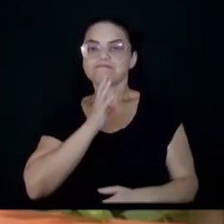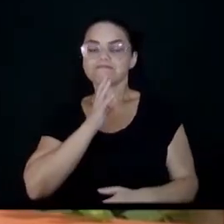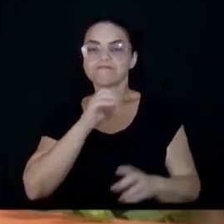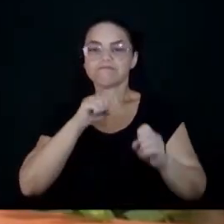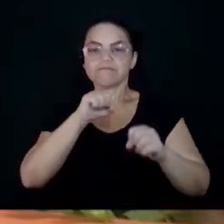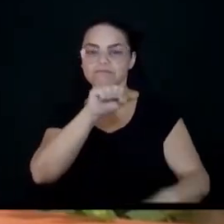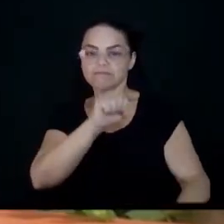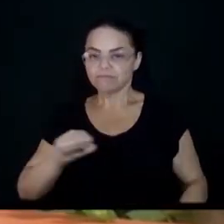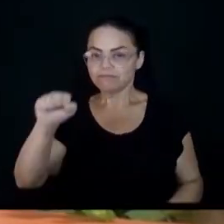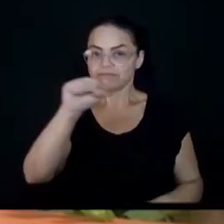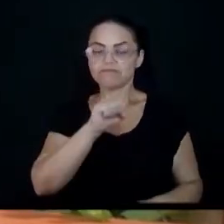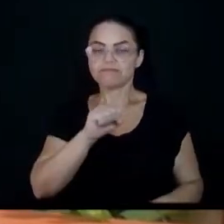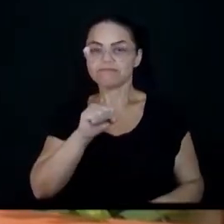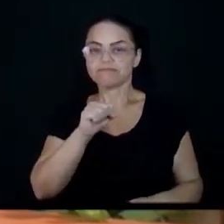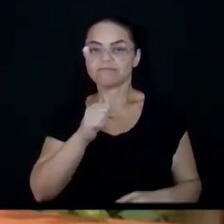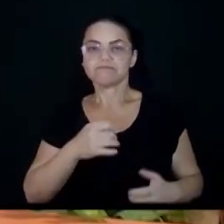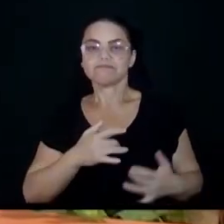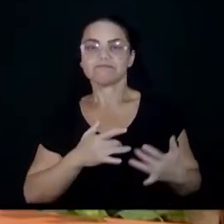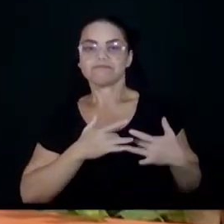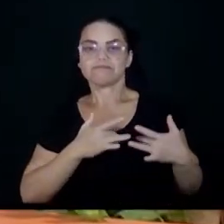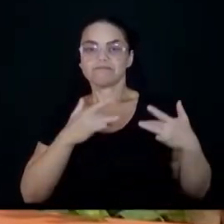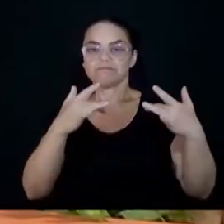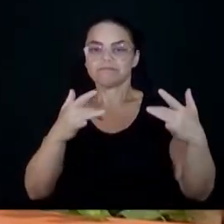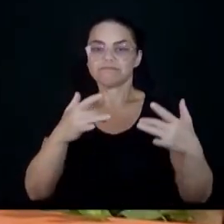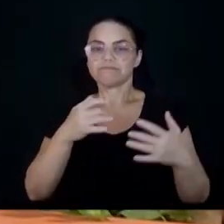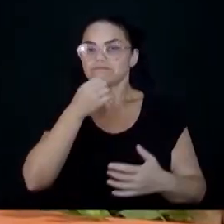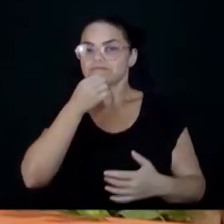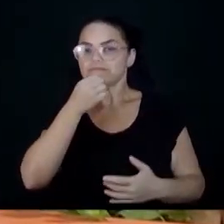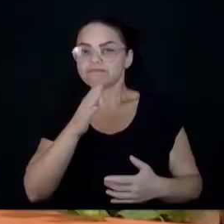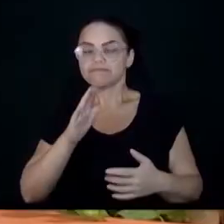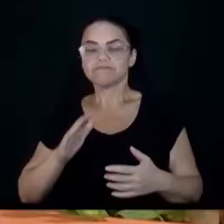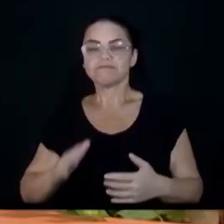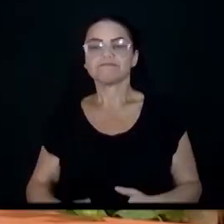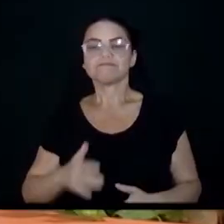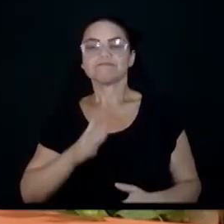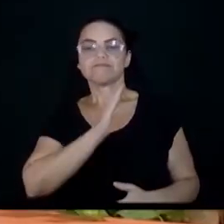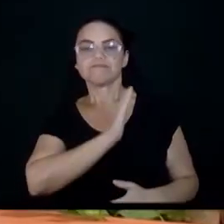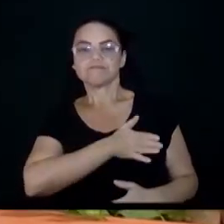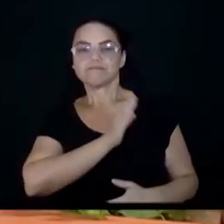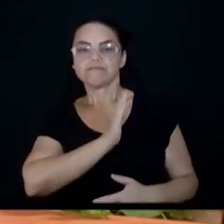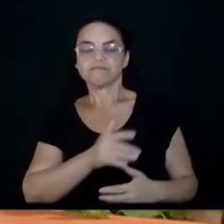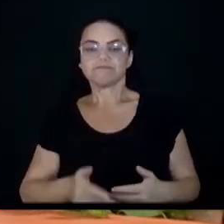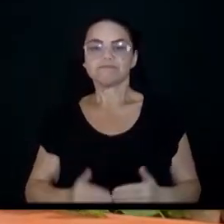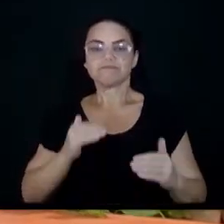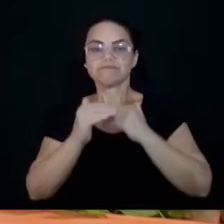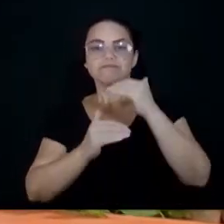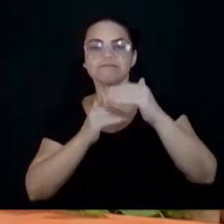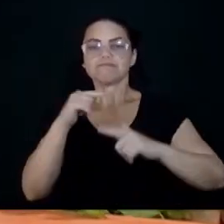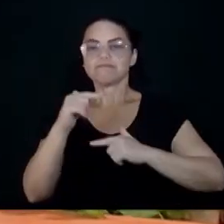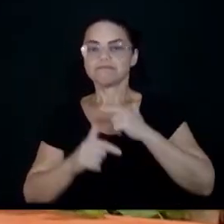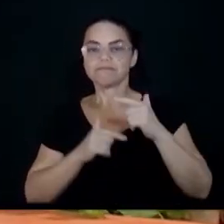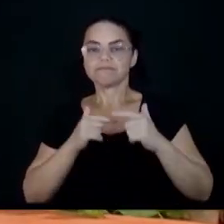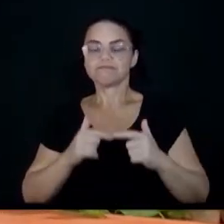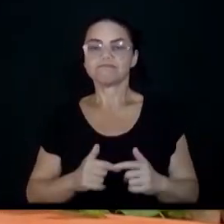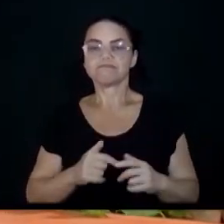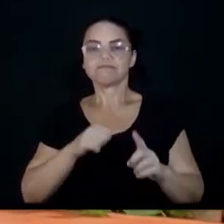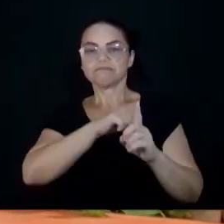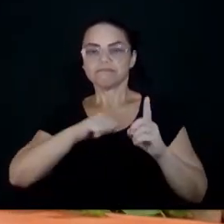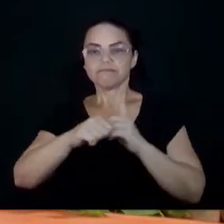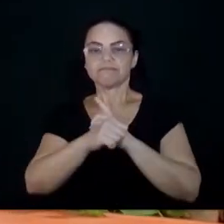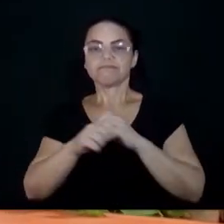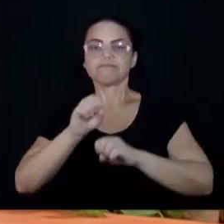Beneficente Direito de Ser, uma associação que desenvolve um trabalho socioeducativo com crianças,